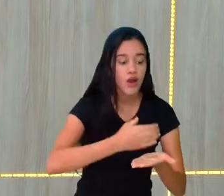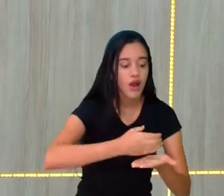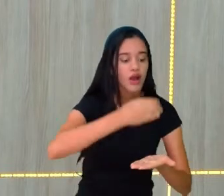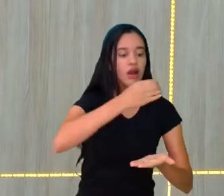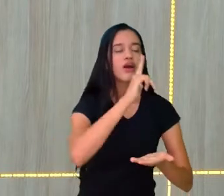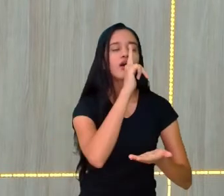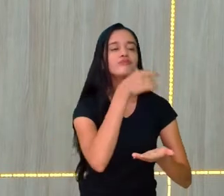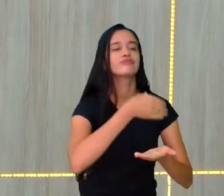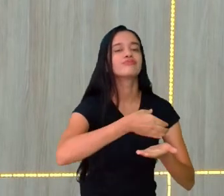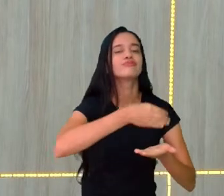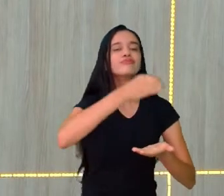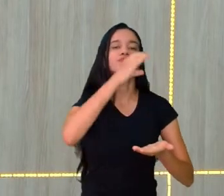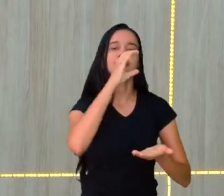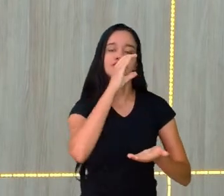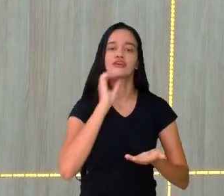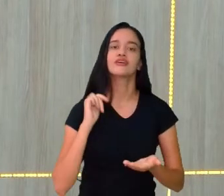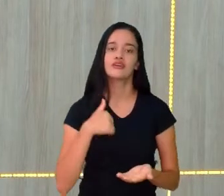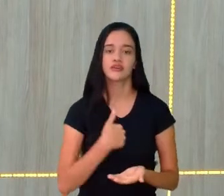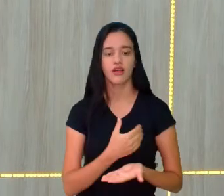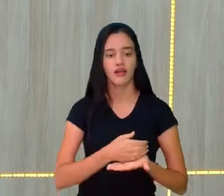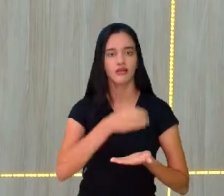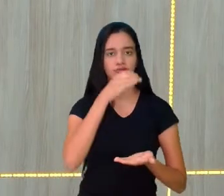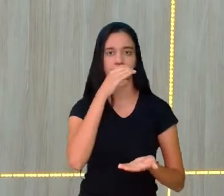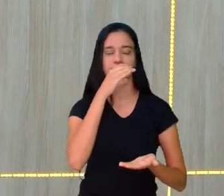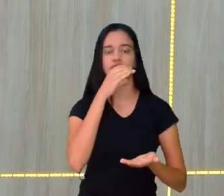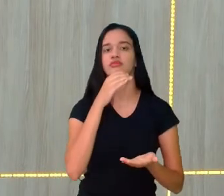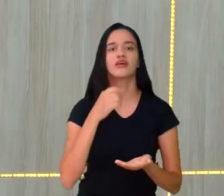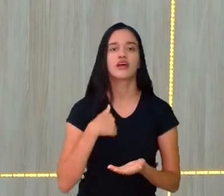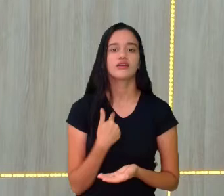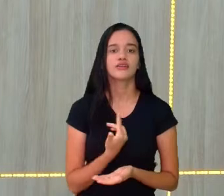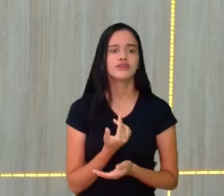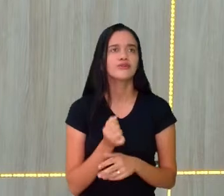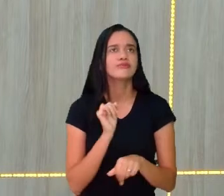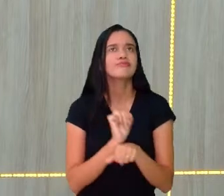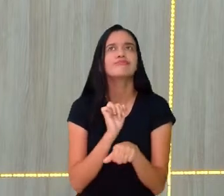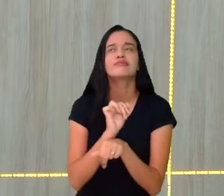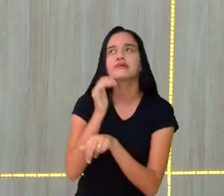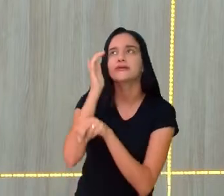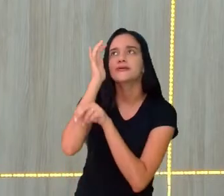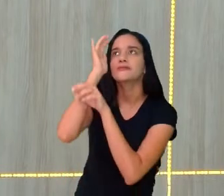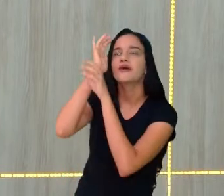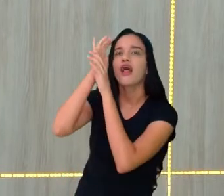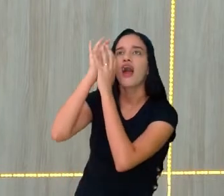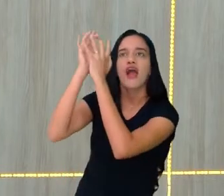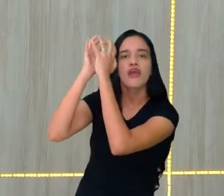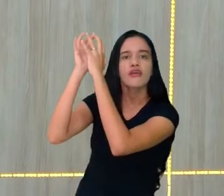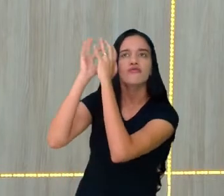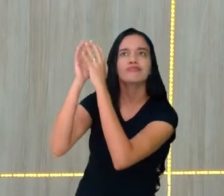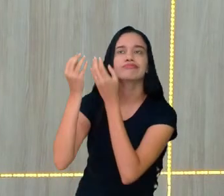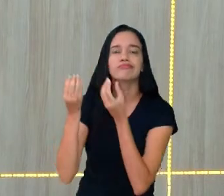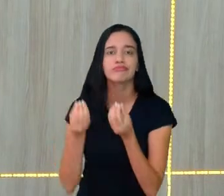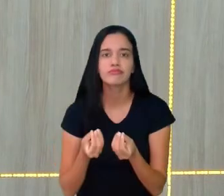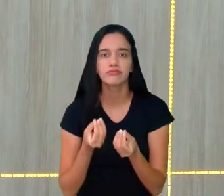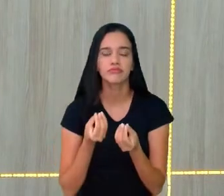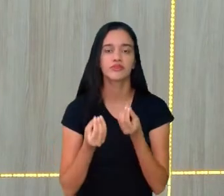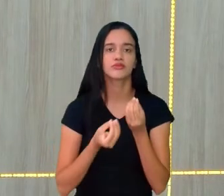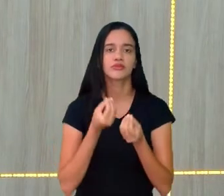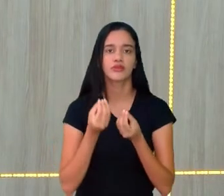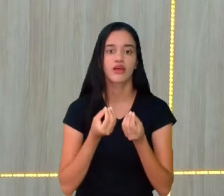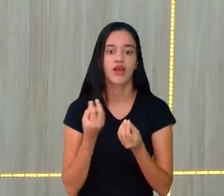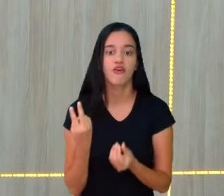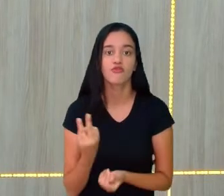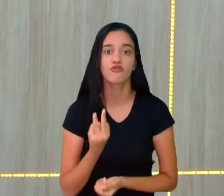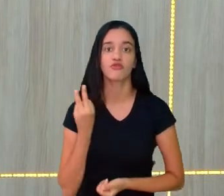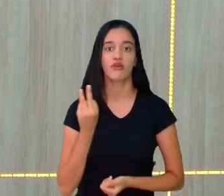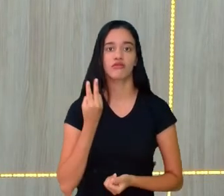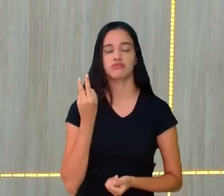água, certo? Que a gente faz no automático. Muitas vezes a gente não para refletir o que é que aquilo, né, vale nas